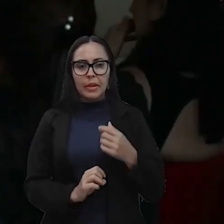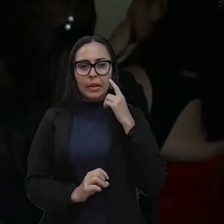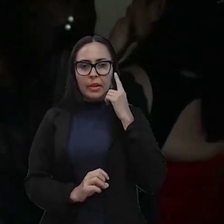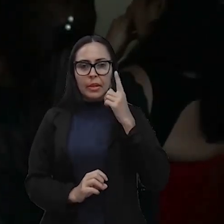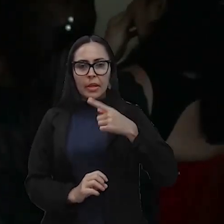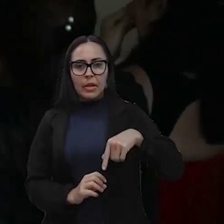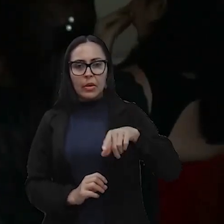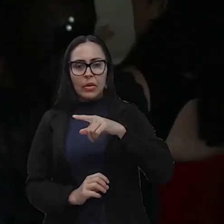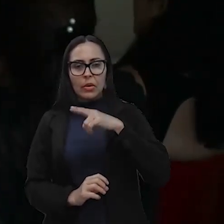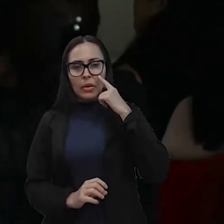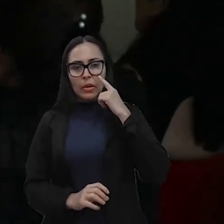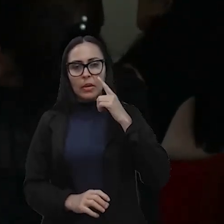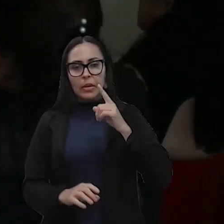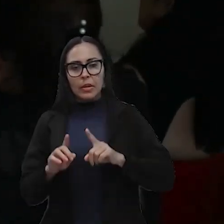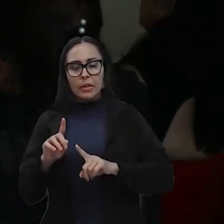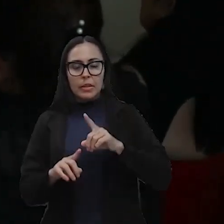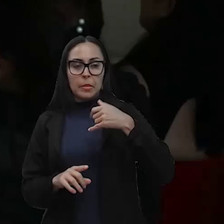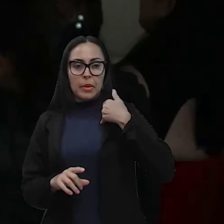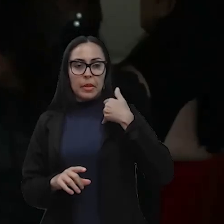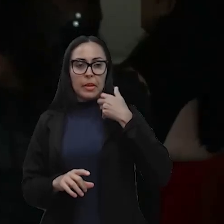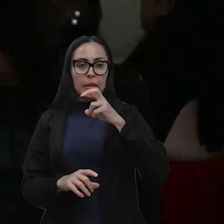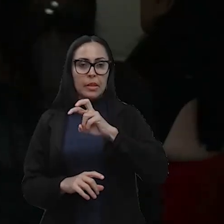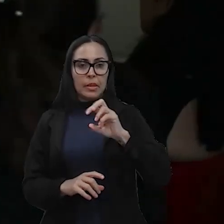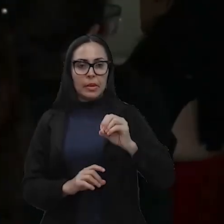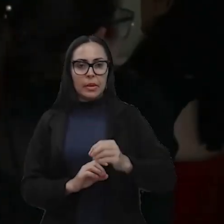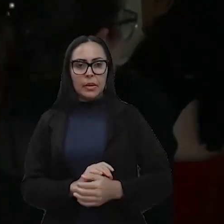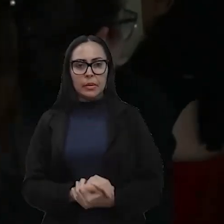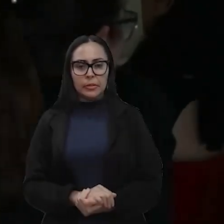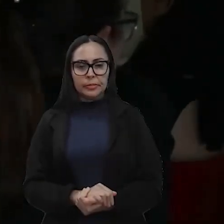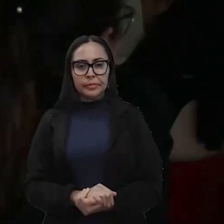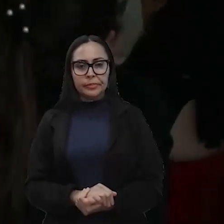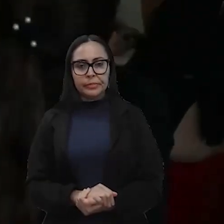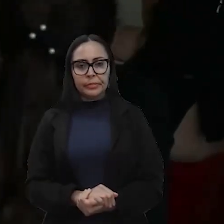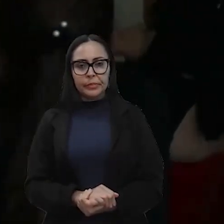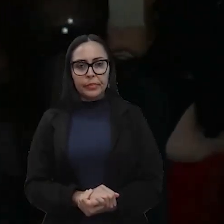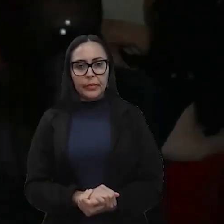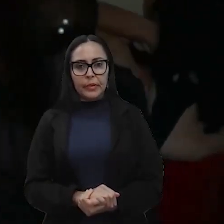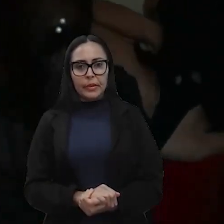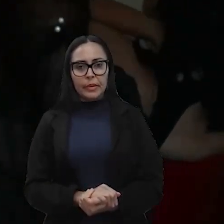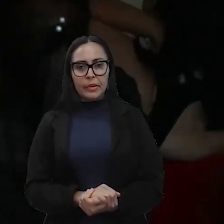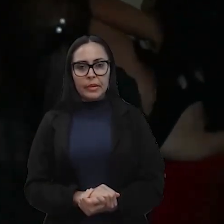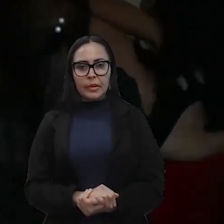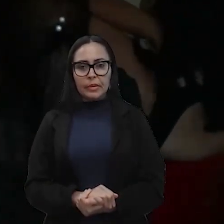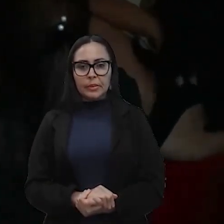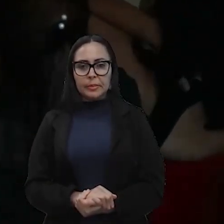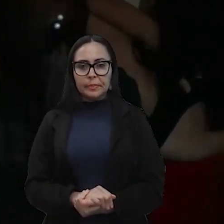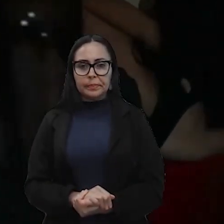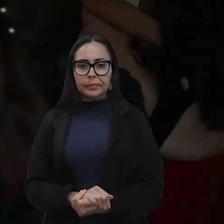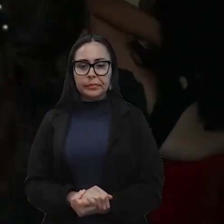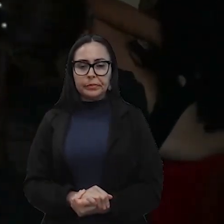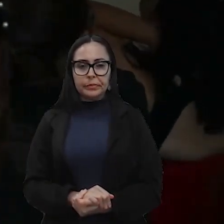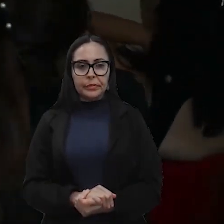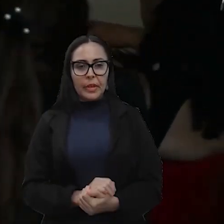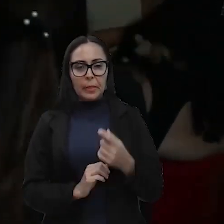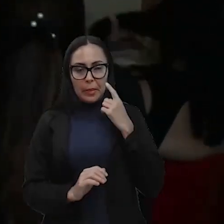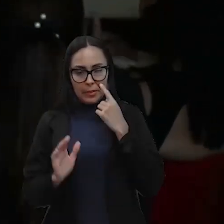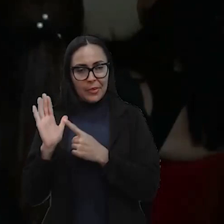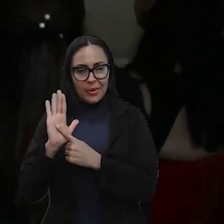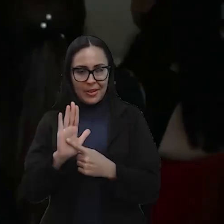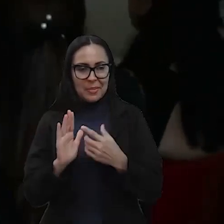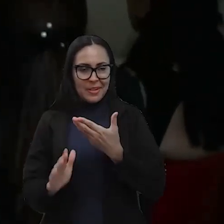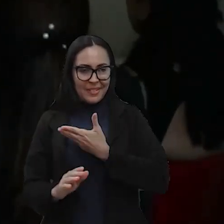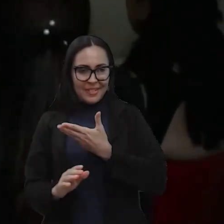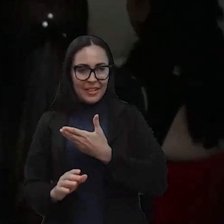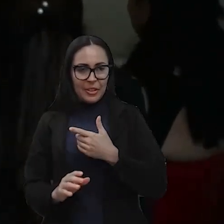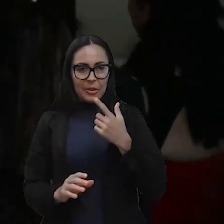povo tirando foto. Brincadeiras à parte, gente. Para mostrar para as amigas, né? Guardar uns 5 anos